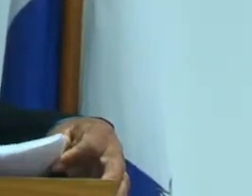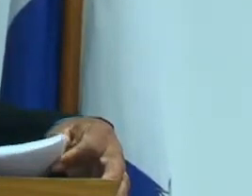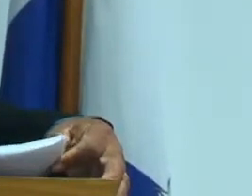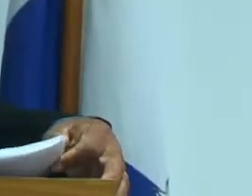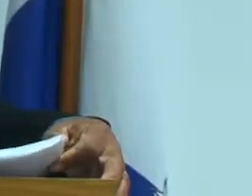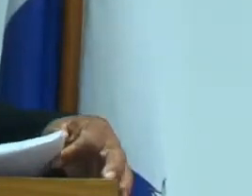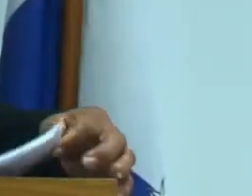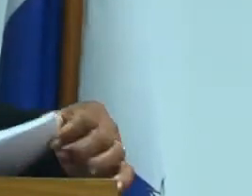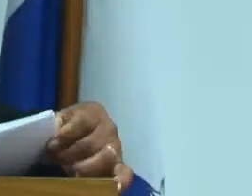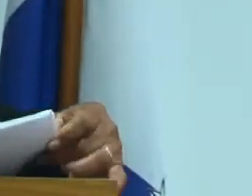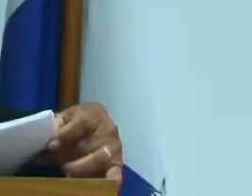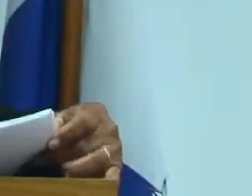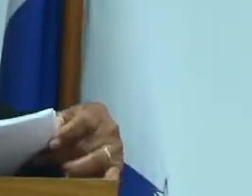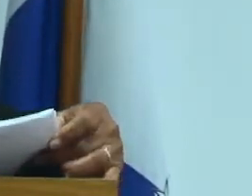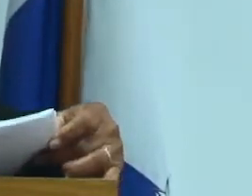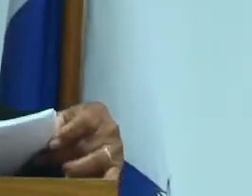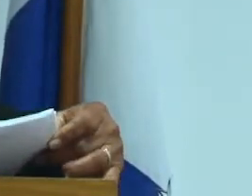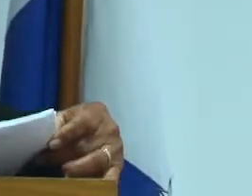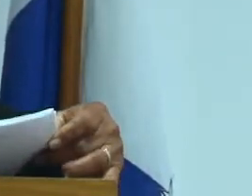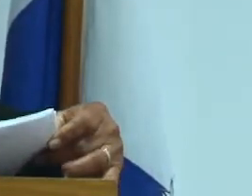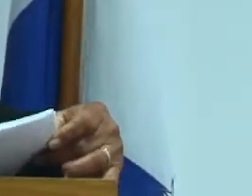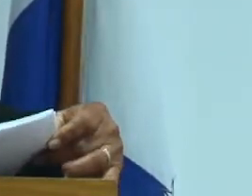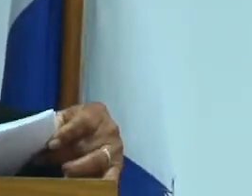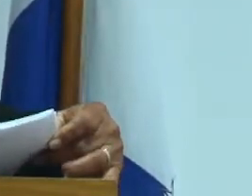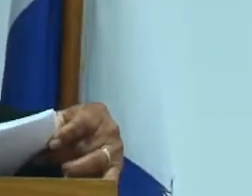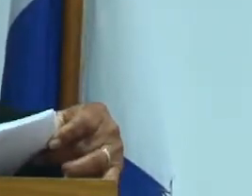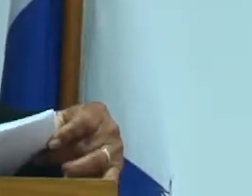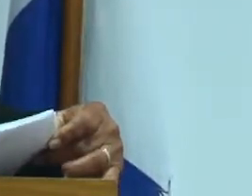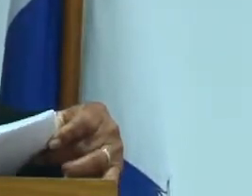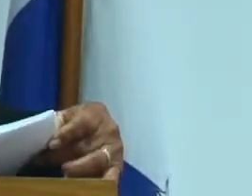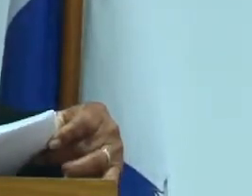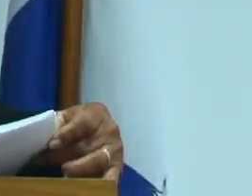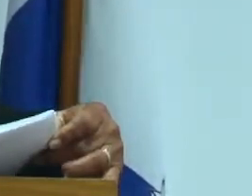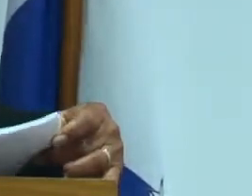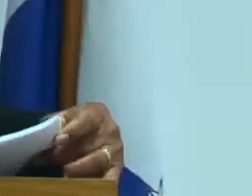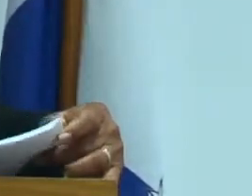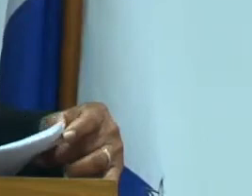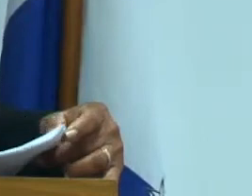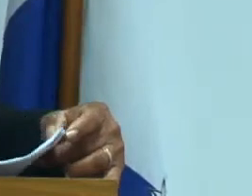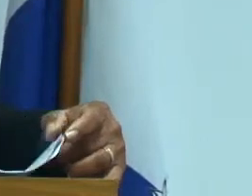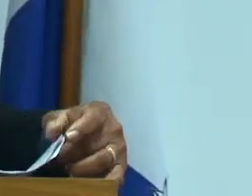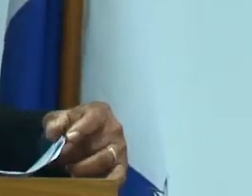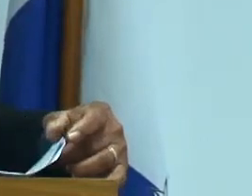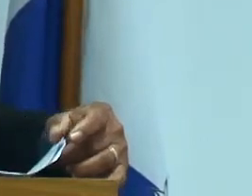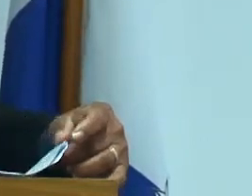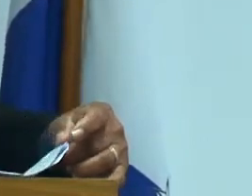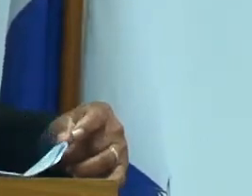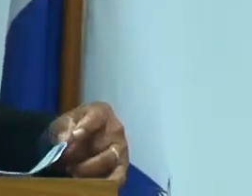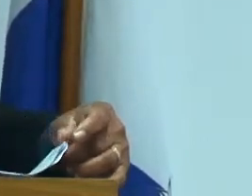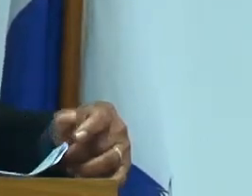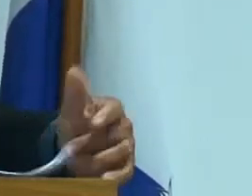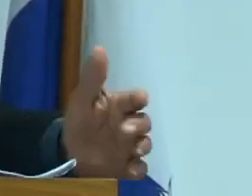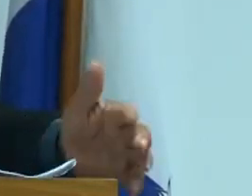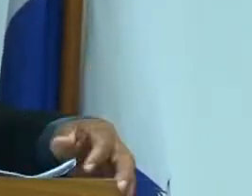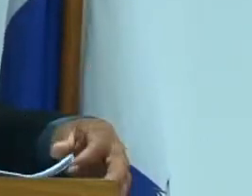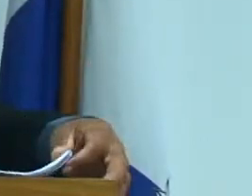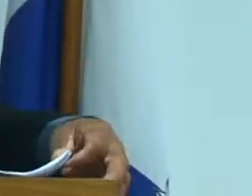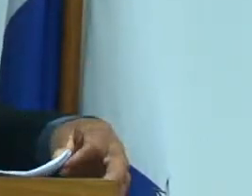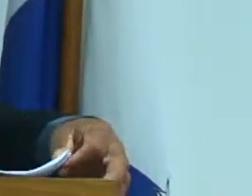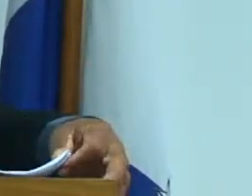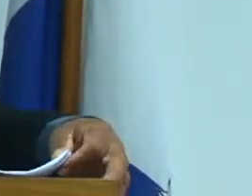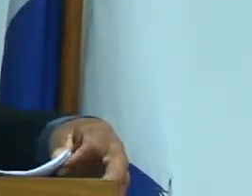outra indicação que eu fiz aqui também foi a Coordenadoria da Juventude no